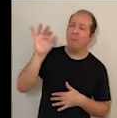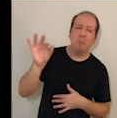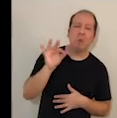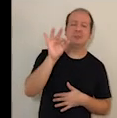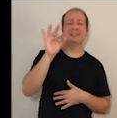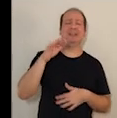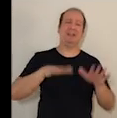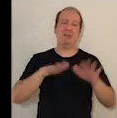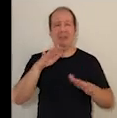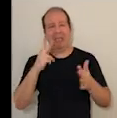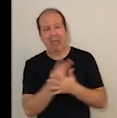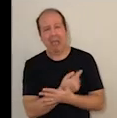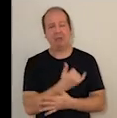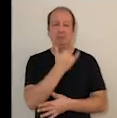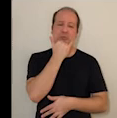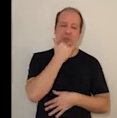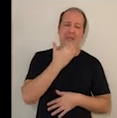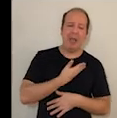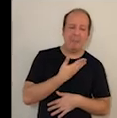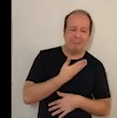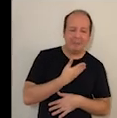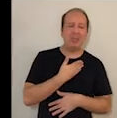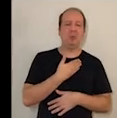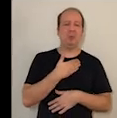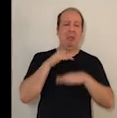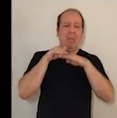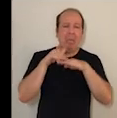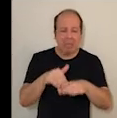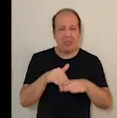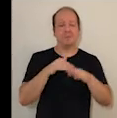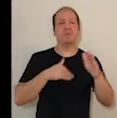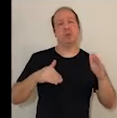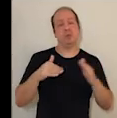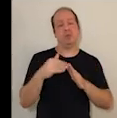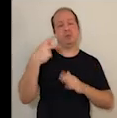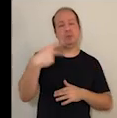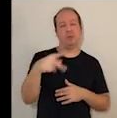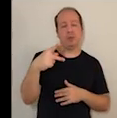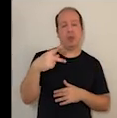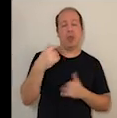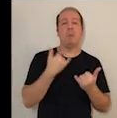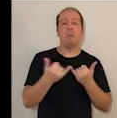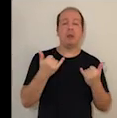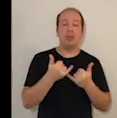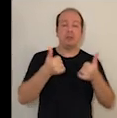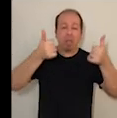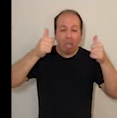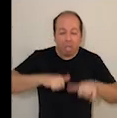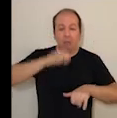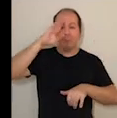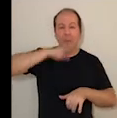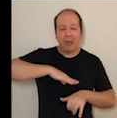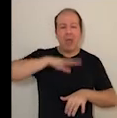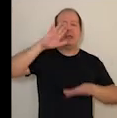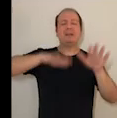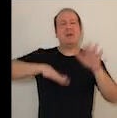Mosca, ele disse, agi errado com os meus amigos, atormentei-os e me arremessei sobre eles como